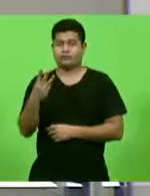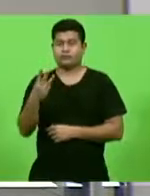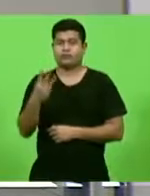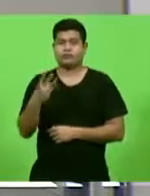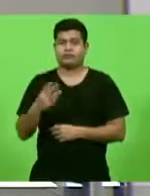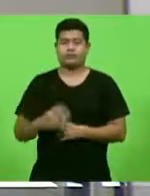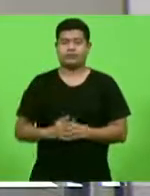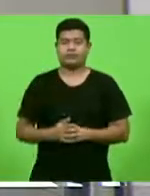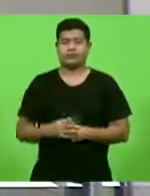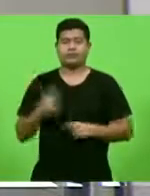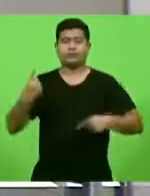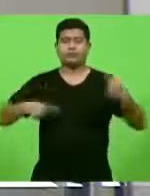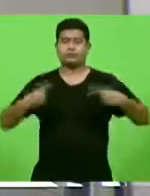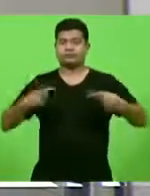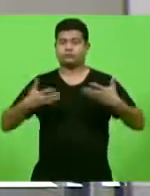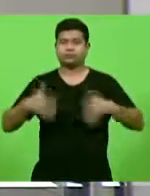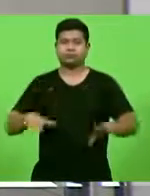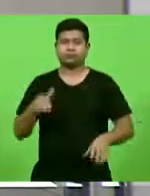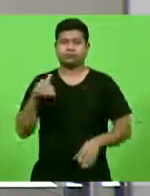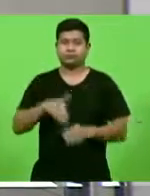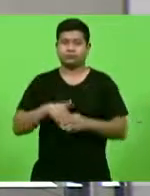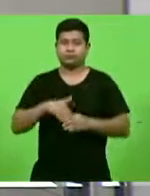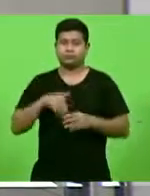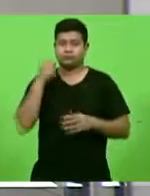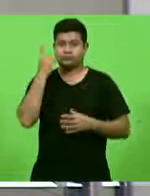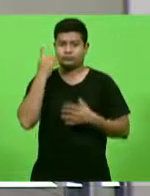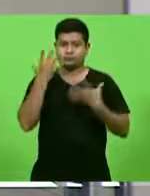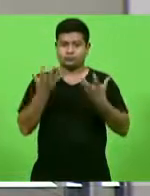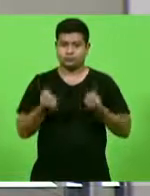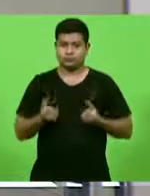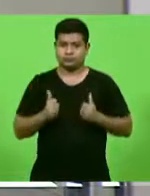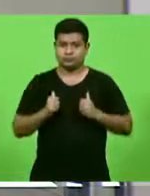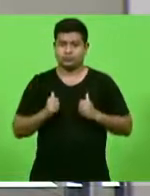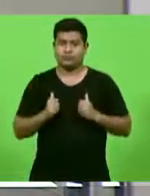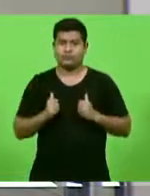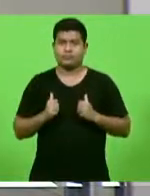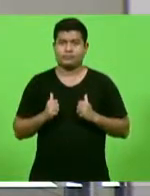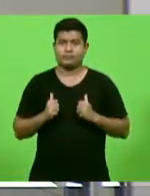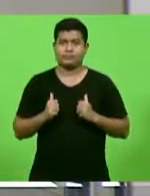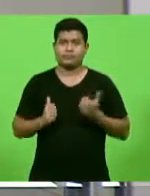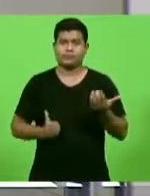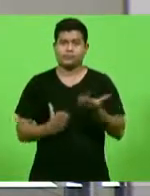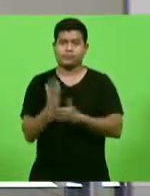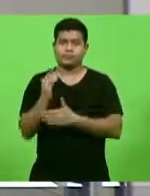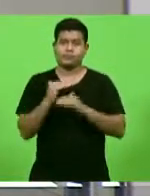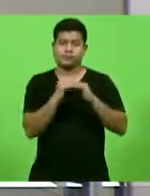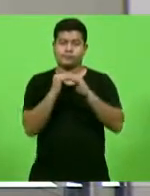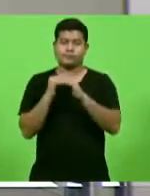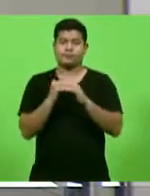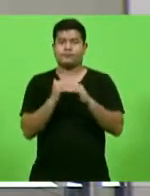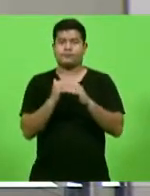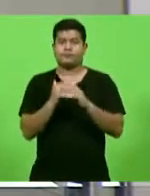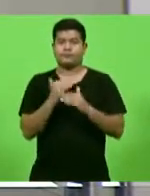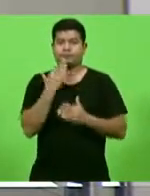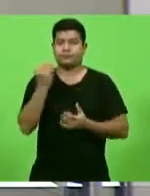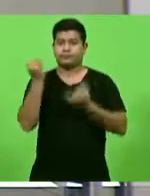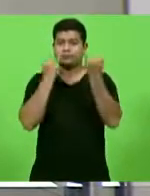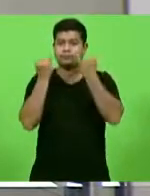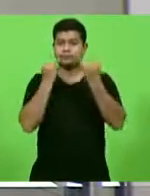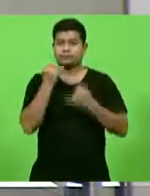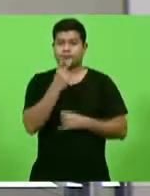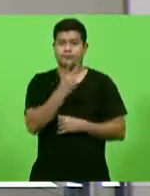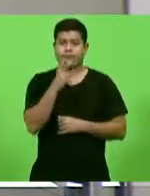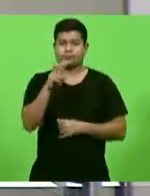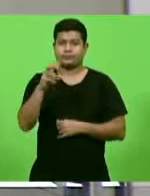discussão. Não havendo quem queira discutir em votação, deputados que aprovam permaneçam como se encontra. Aprovado por unanimidade. Pedido de